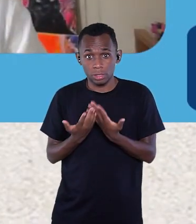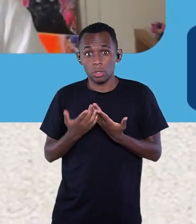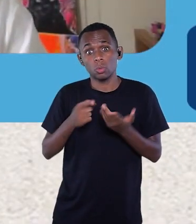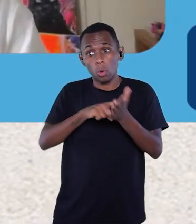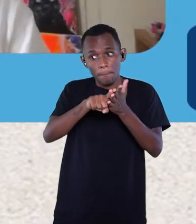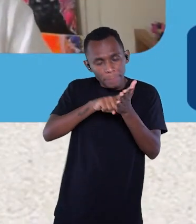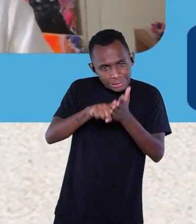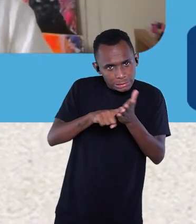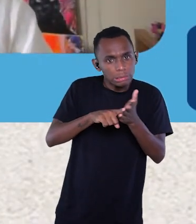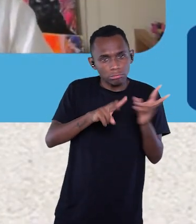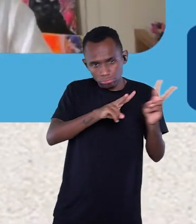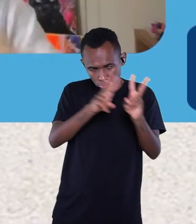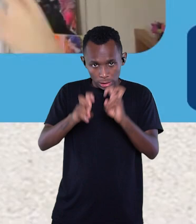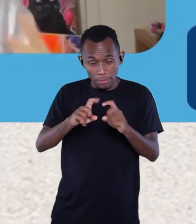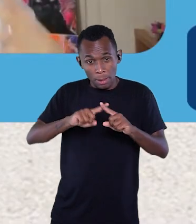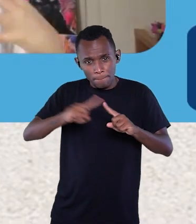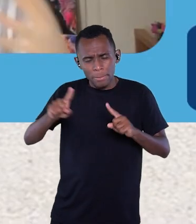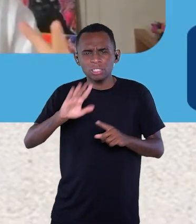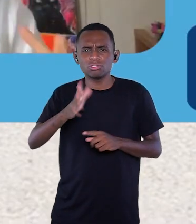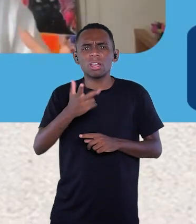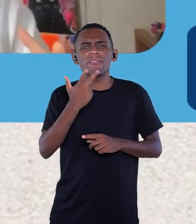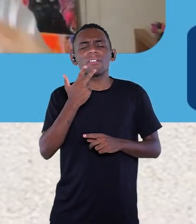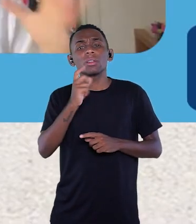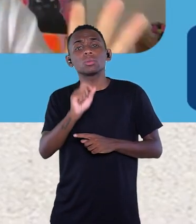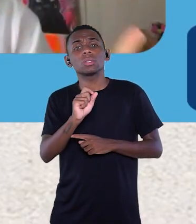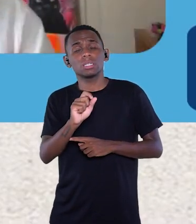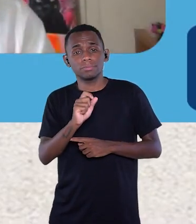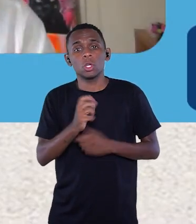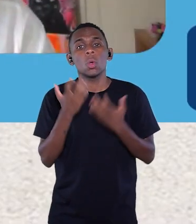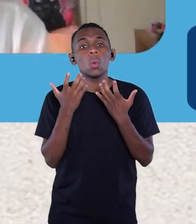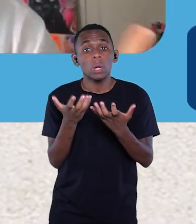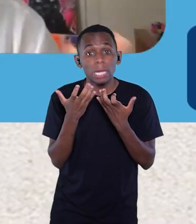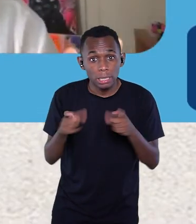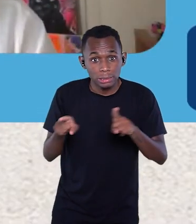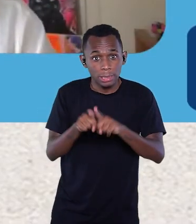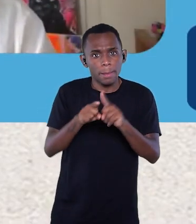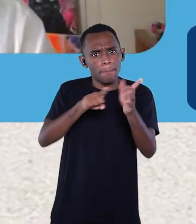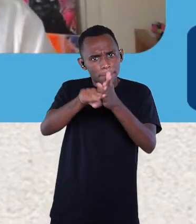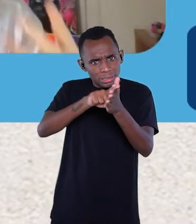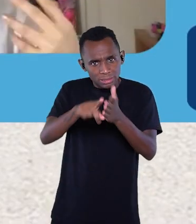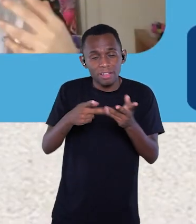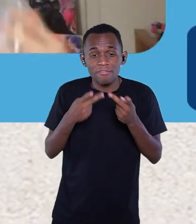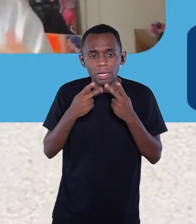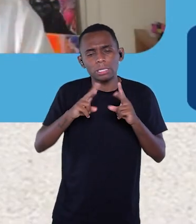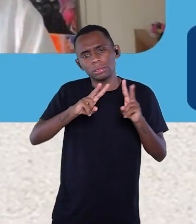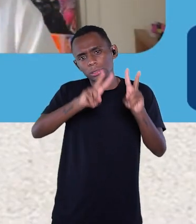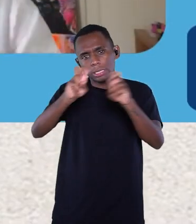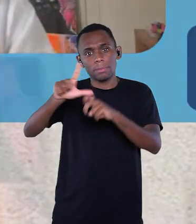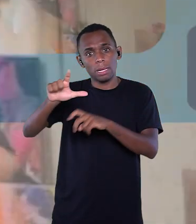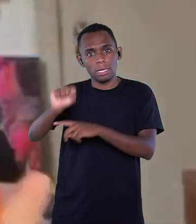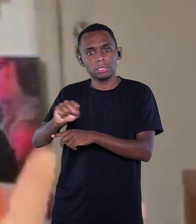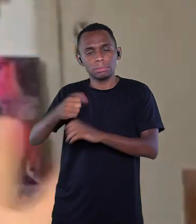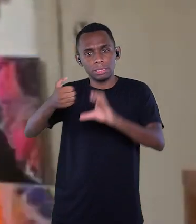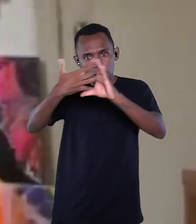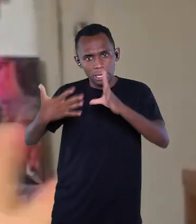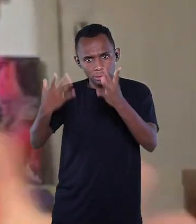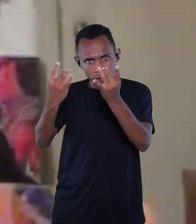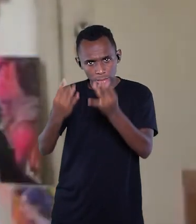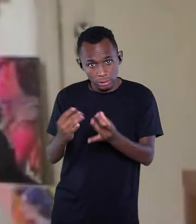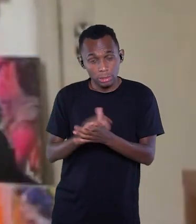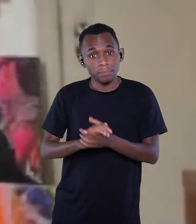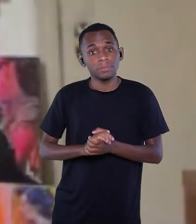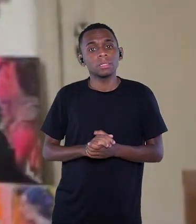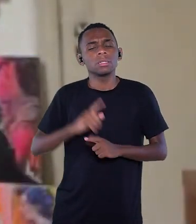vou pesquisando isso. Mas aí eu já falo, não, eu quero fazer essa pesquisa sobre lesbianidade, assim. E isso vai